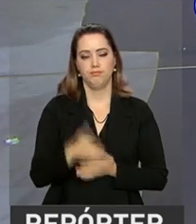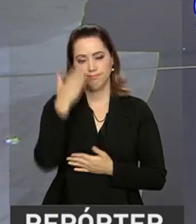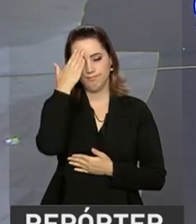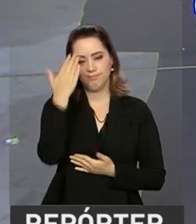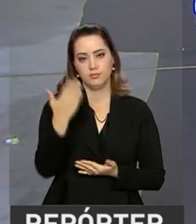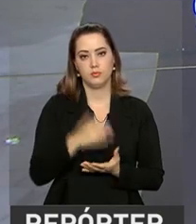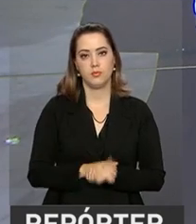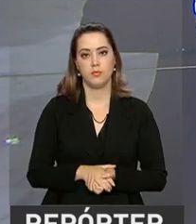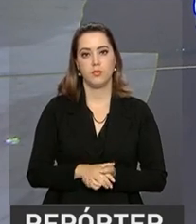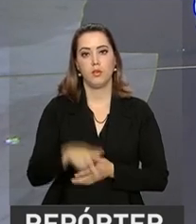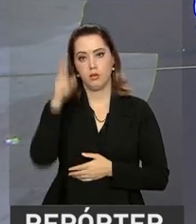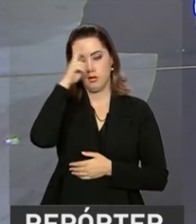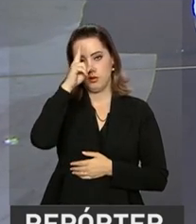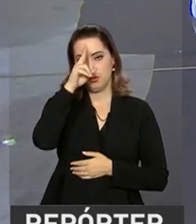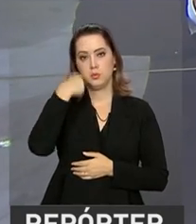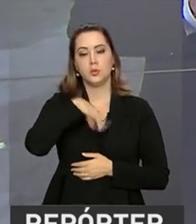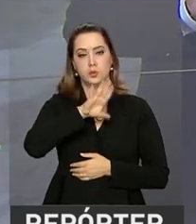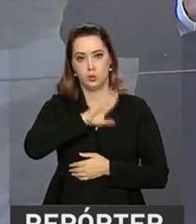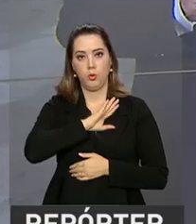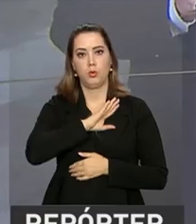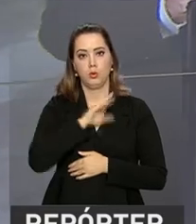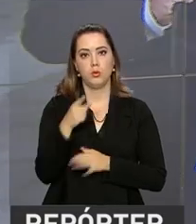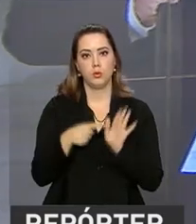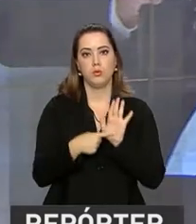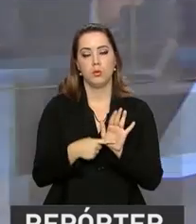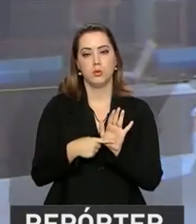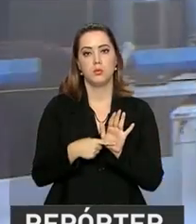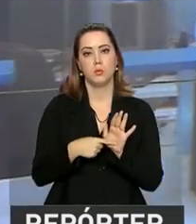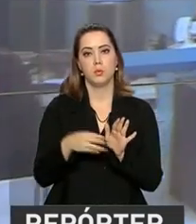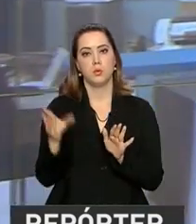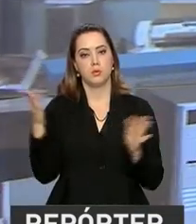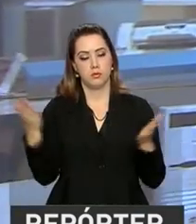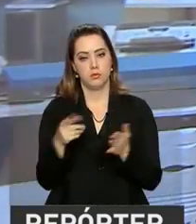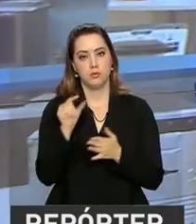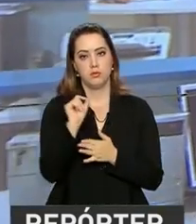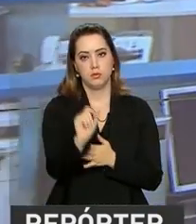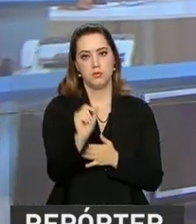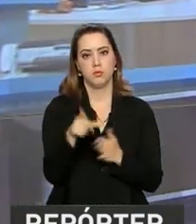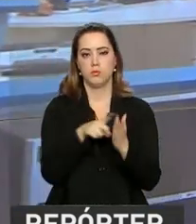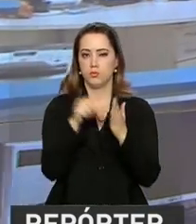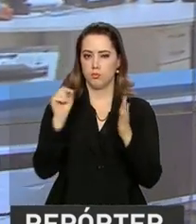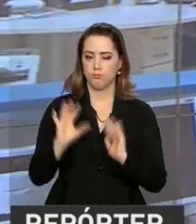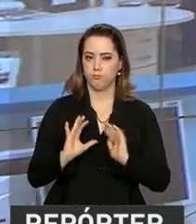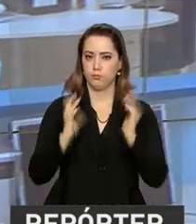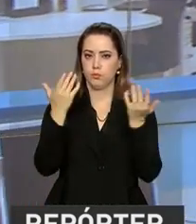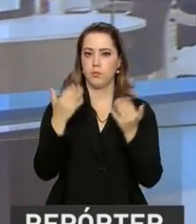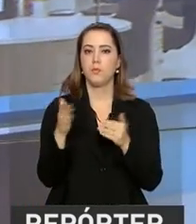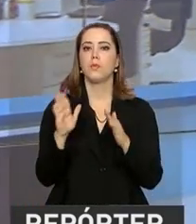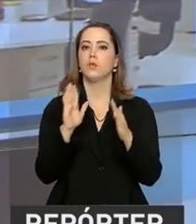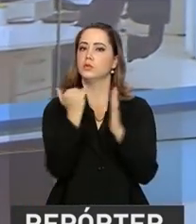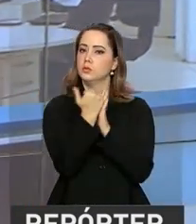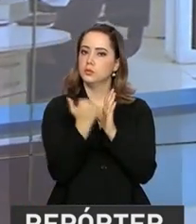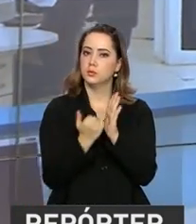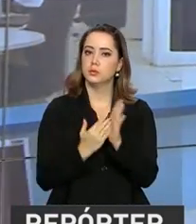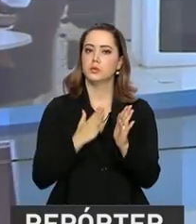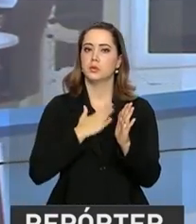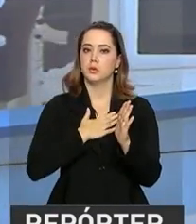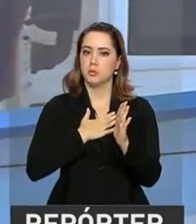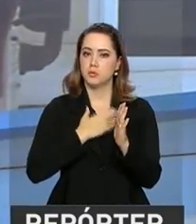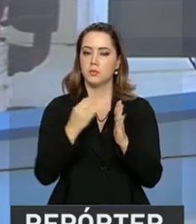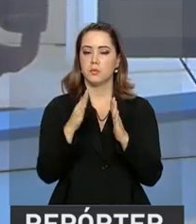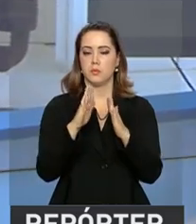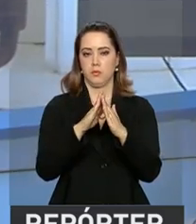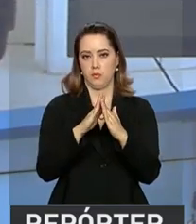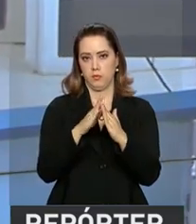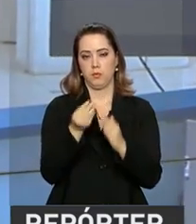Pedro Neto. Lembrando que nós vamos transmitir ao vivo essa cerimônia no Palácio do Planalto sobre o programa Minha Casa Minha Vida. E o